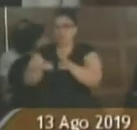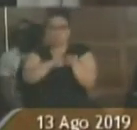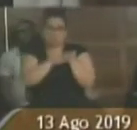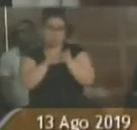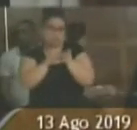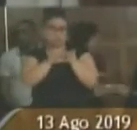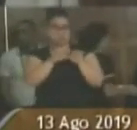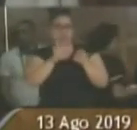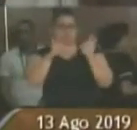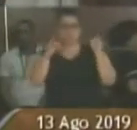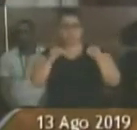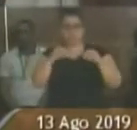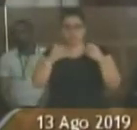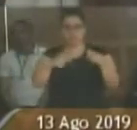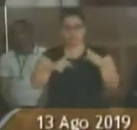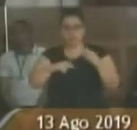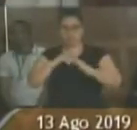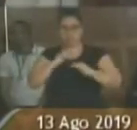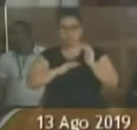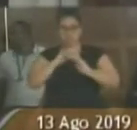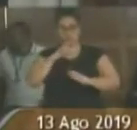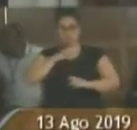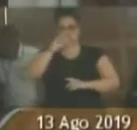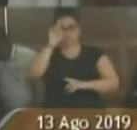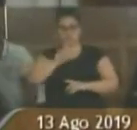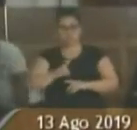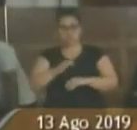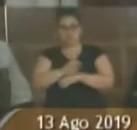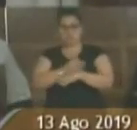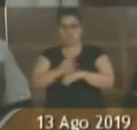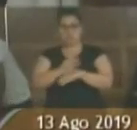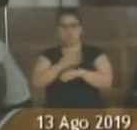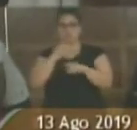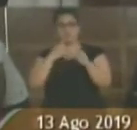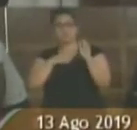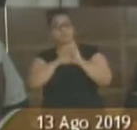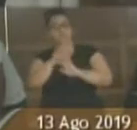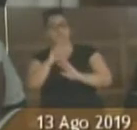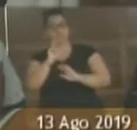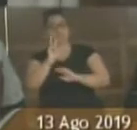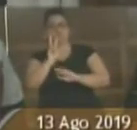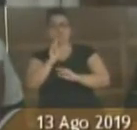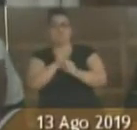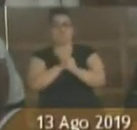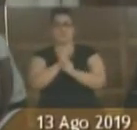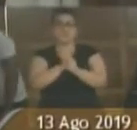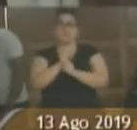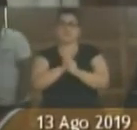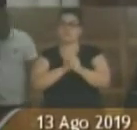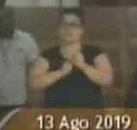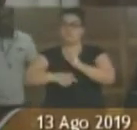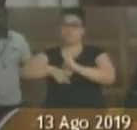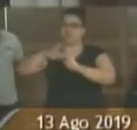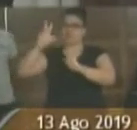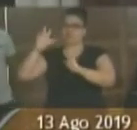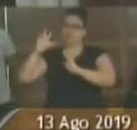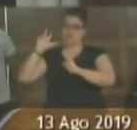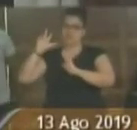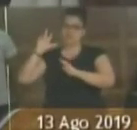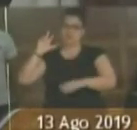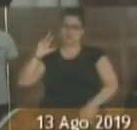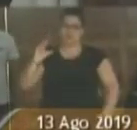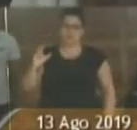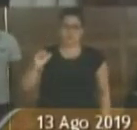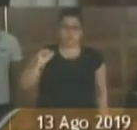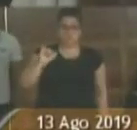Quem trabalha tem direito a férias. É só se perguntar se nesses dois anos que antecederam esse ano agora, se